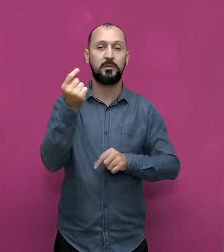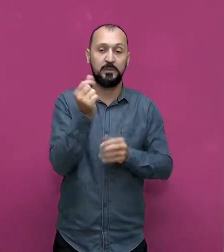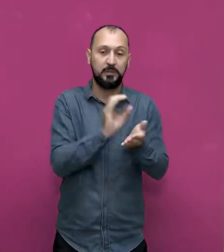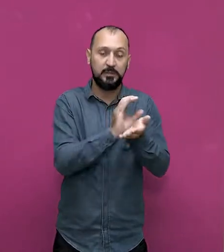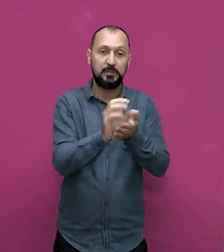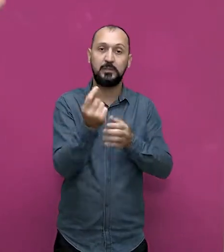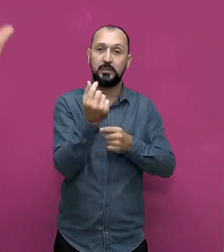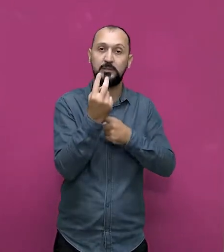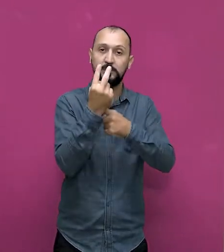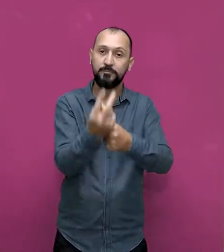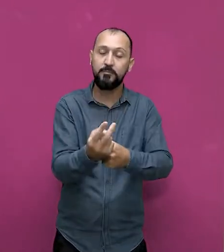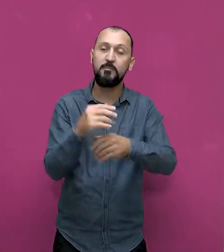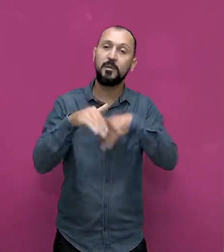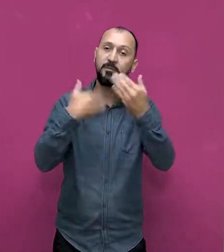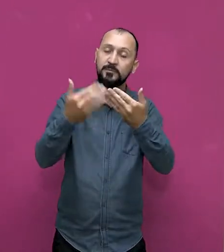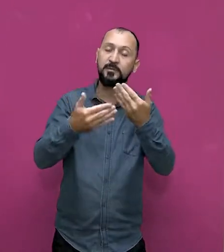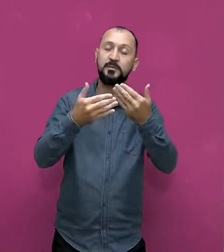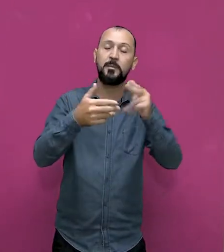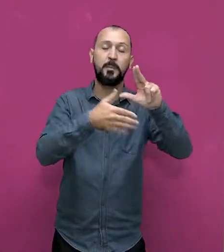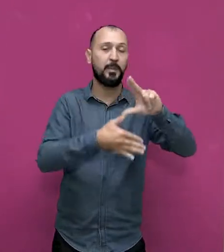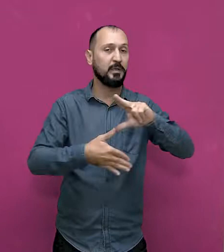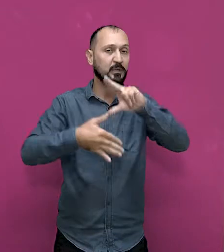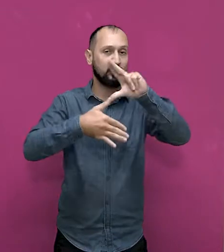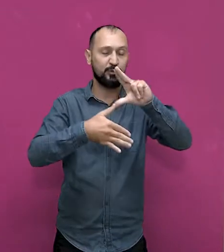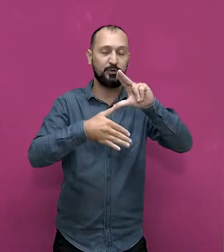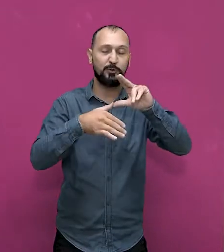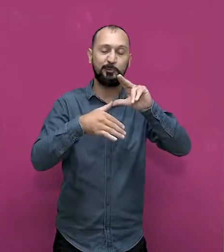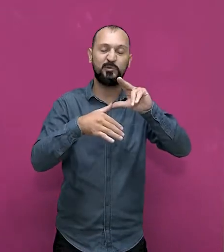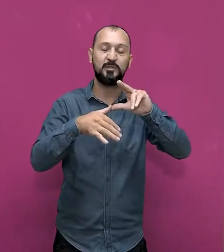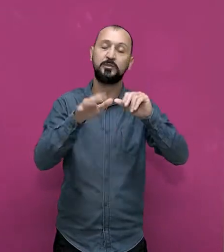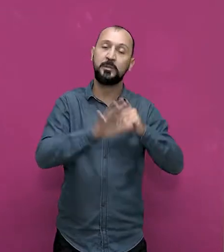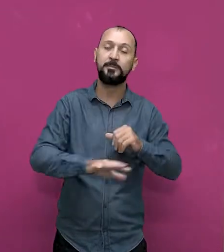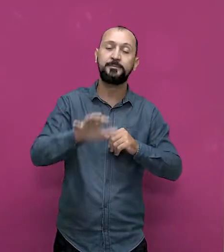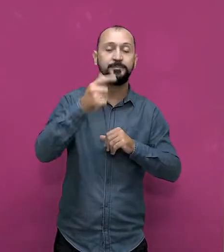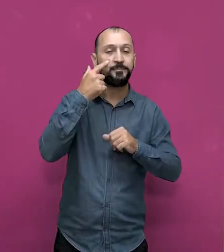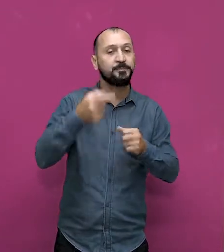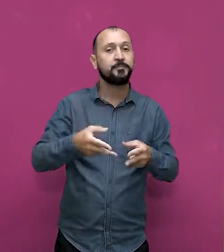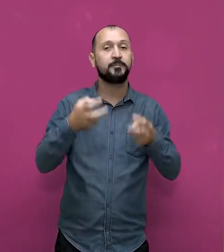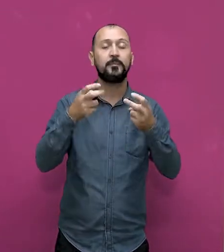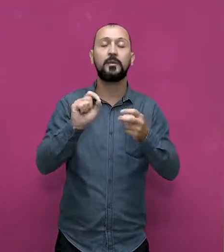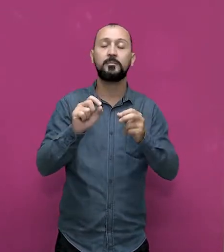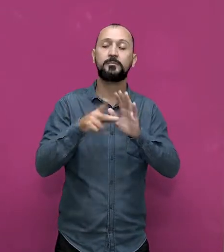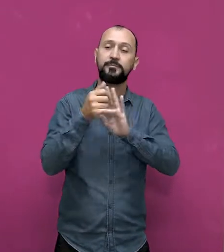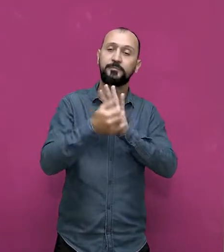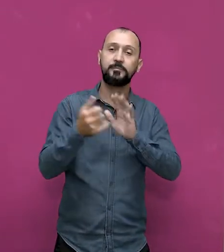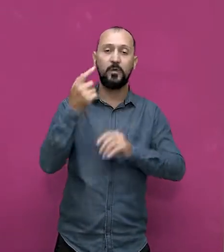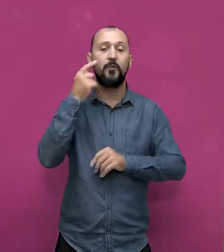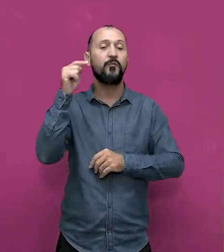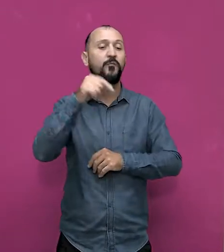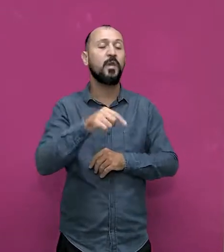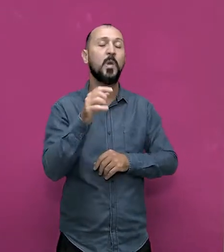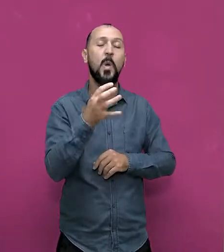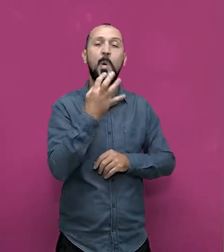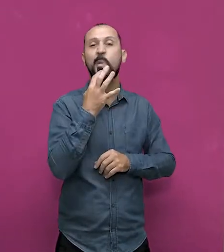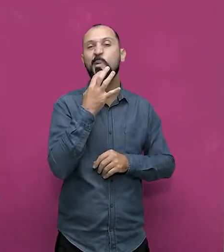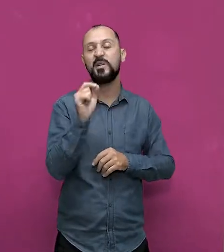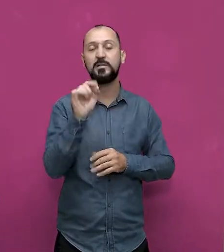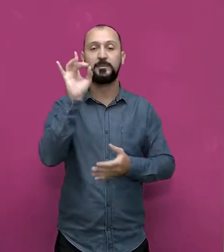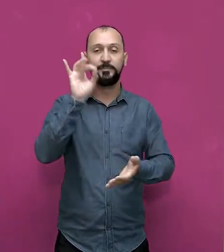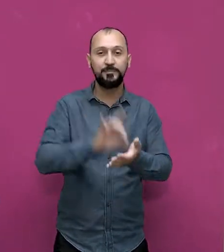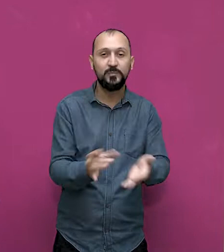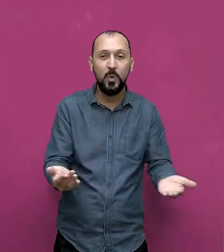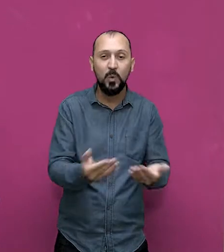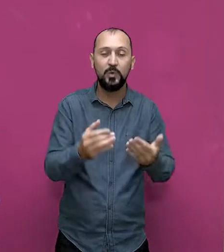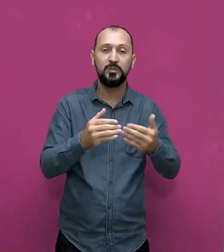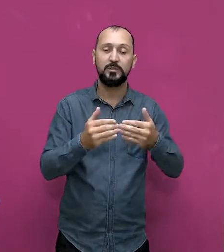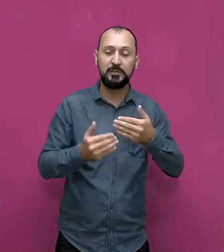importante, internacional, de desenvolvimento para a América Latina como um todo. E aí eles perceberam o projeto e vieram conhecer a